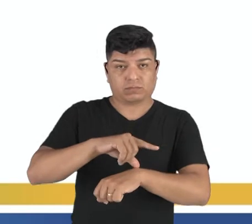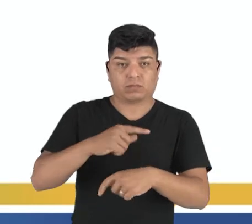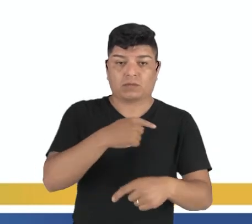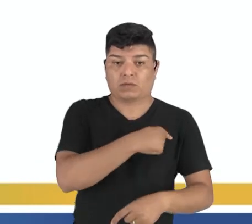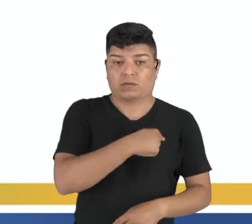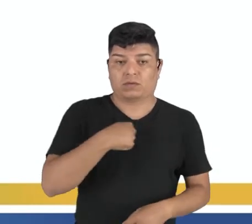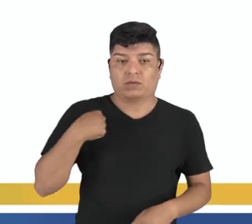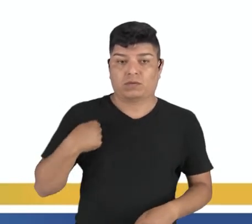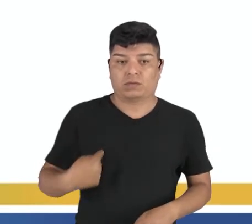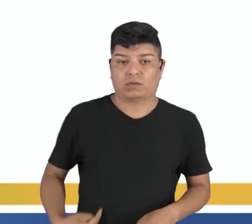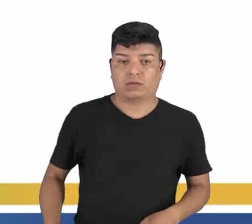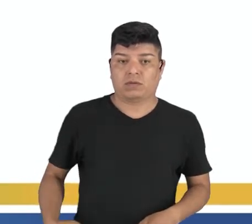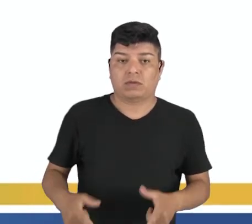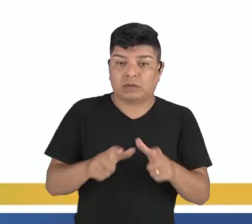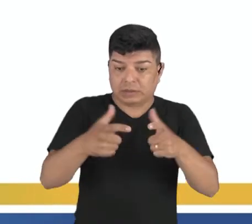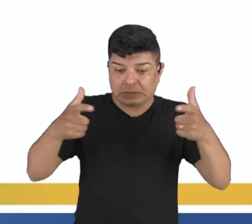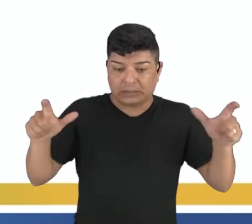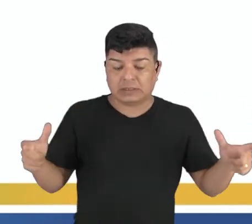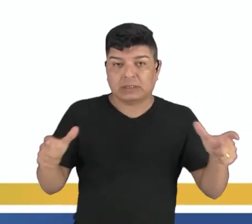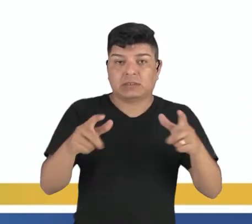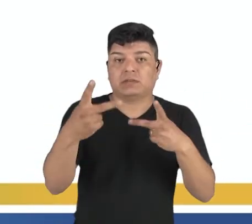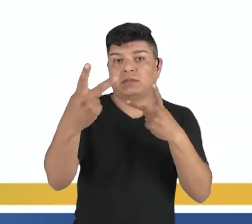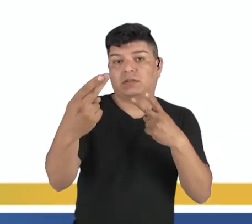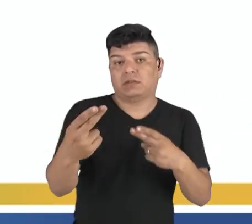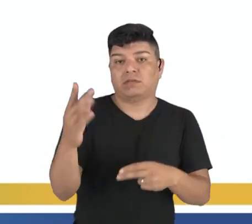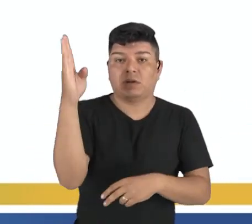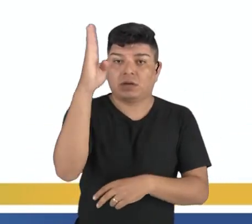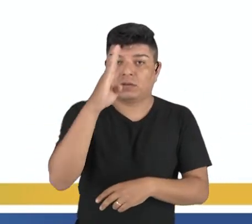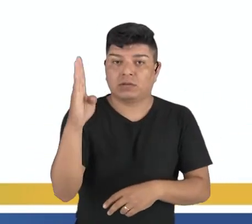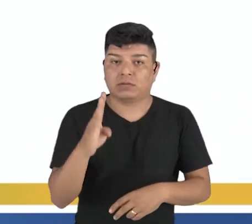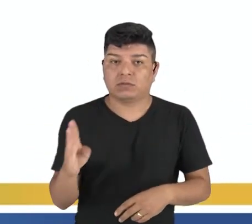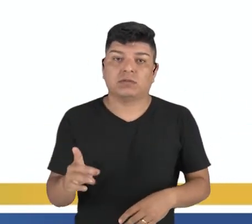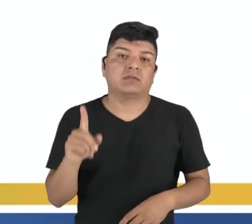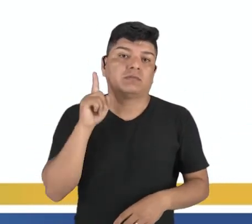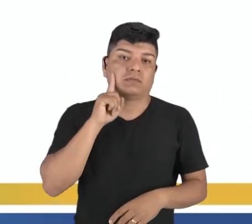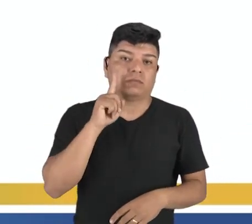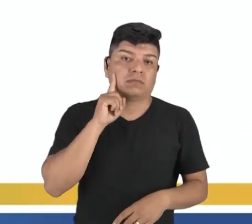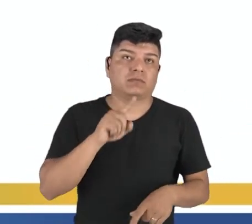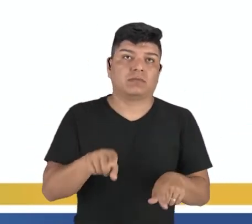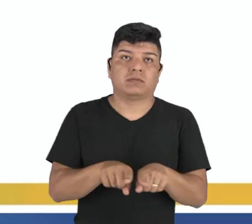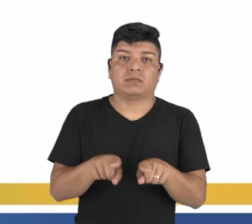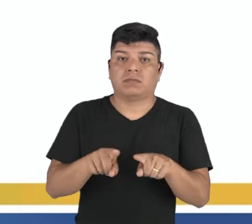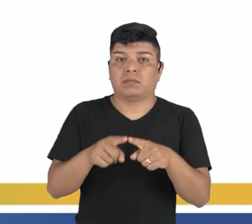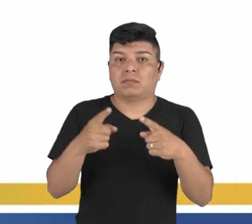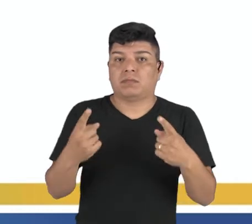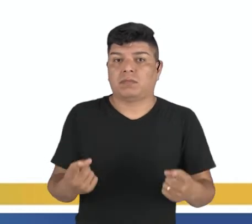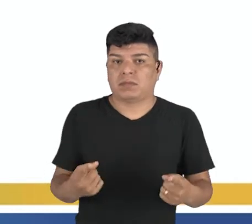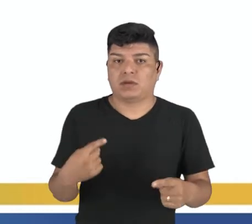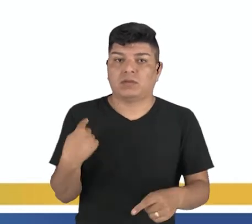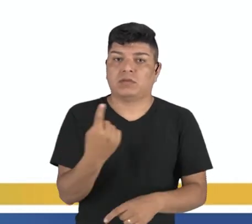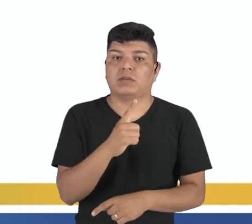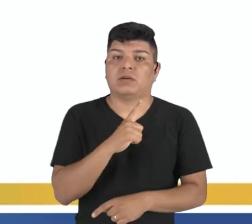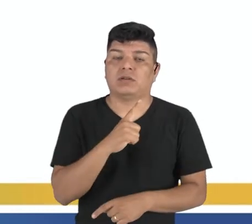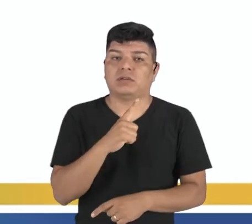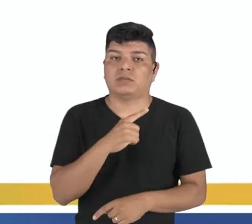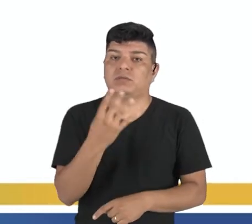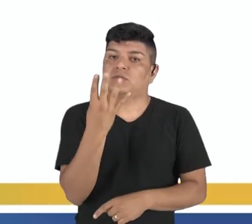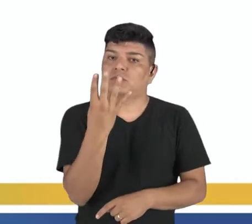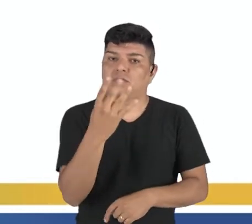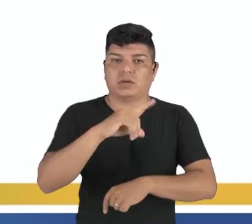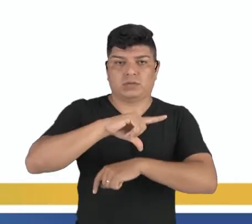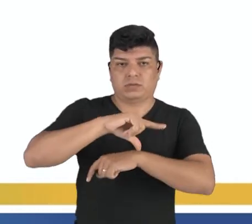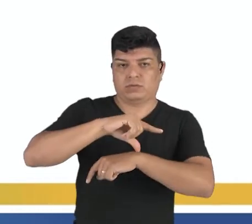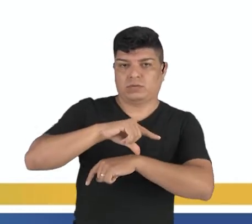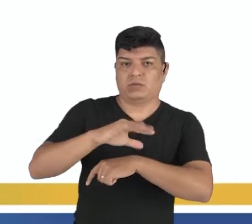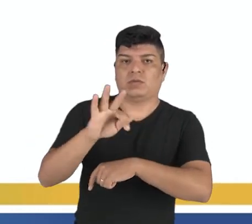um tamanho similar ao do Brasil e dos Estados Unidos, do ponto de vista territorial. Mas enquanto nós temos 4 fusos horários e os